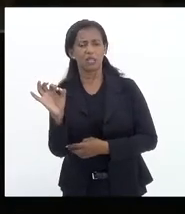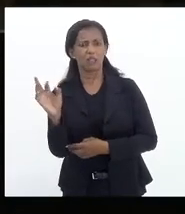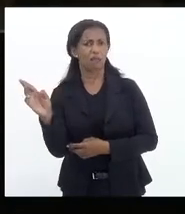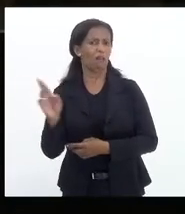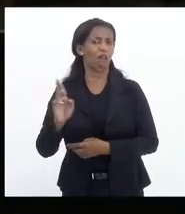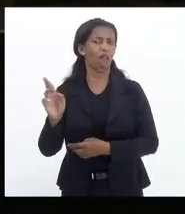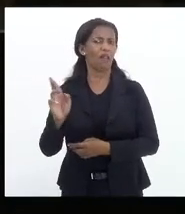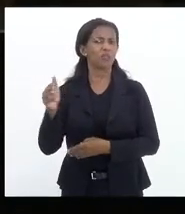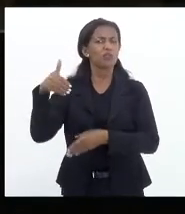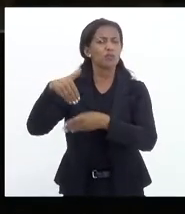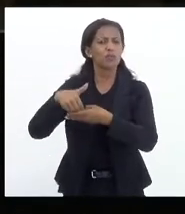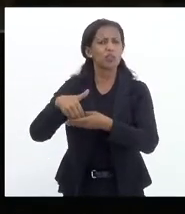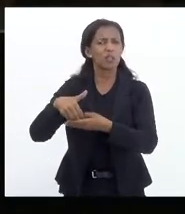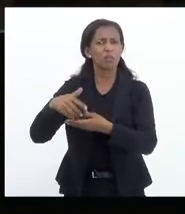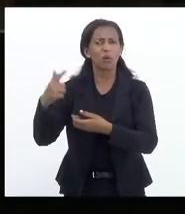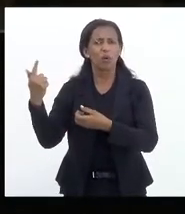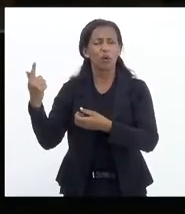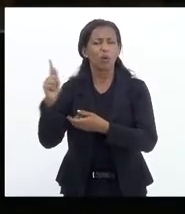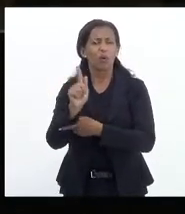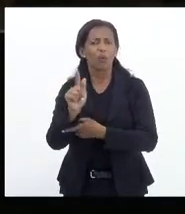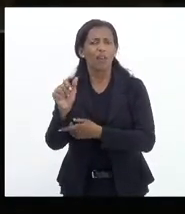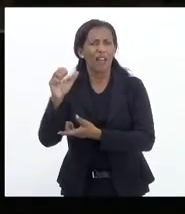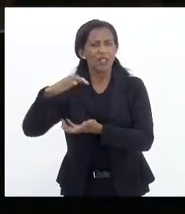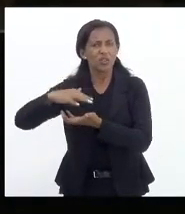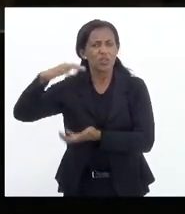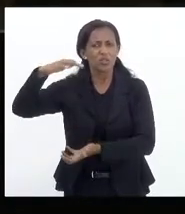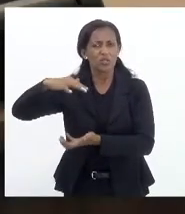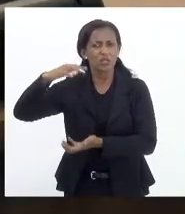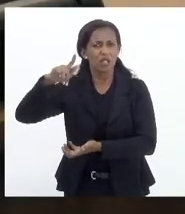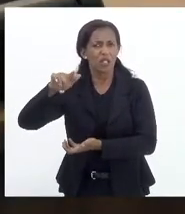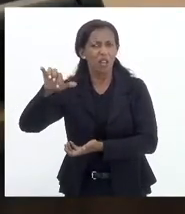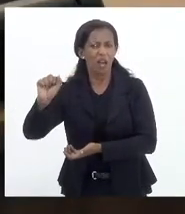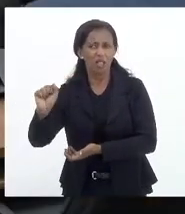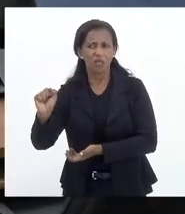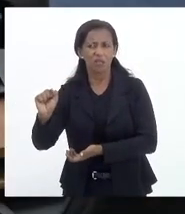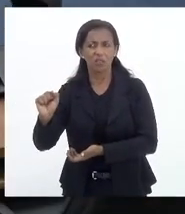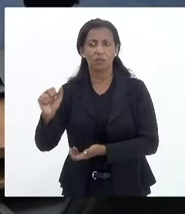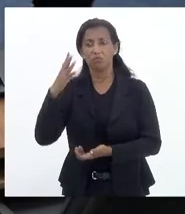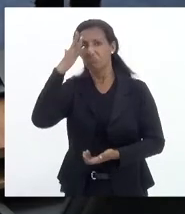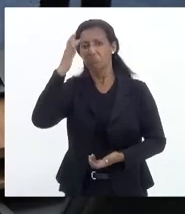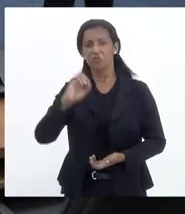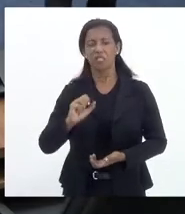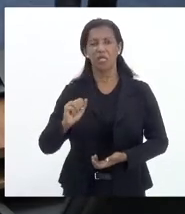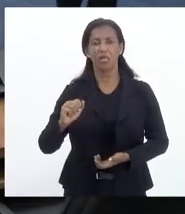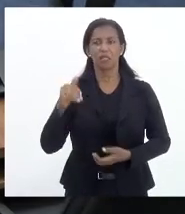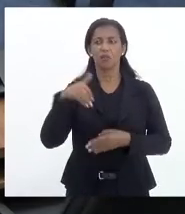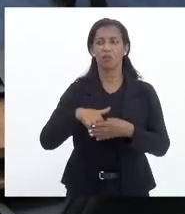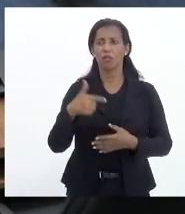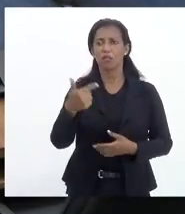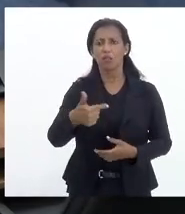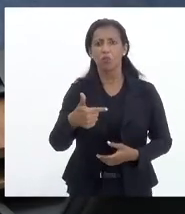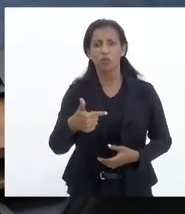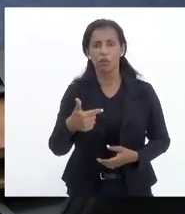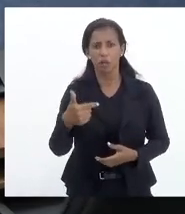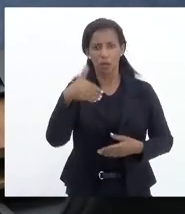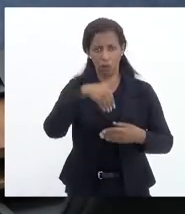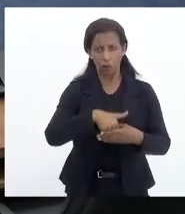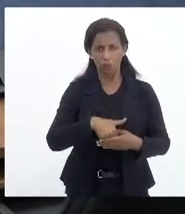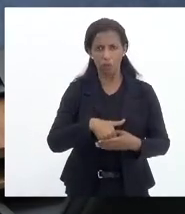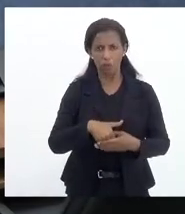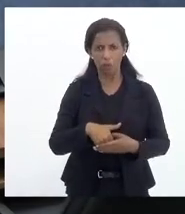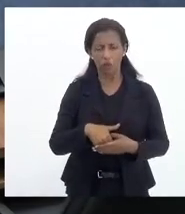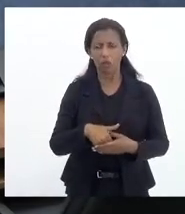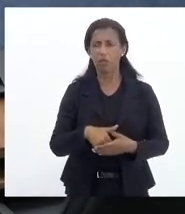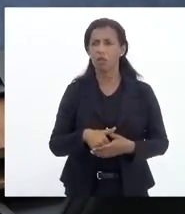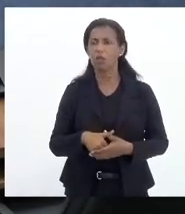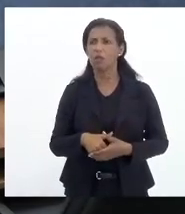botijão de gás corretos válvula eu não sei se vou estar na segunda E chegamos a votarem segunda